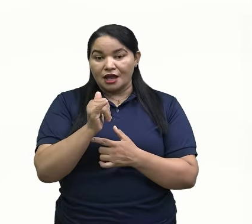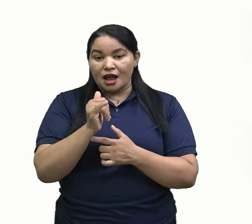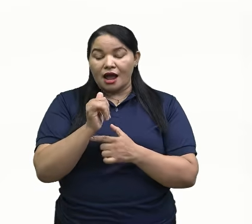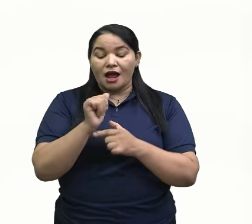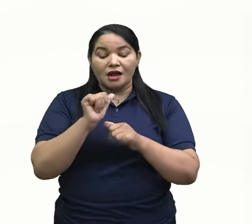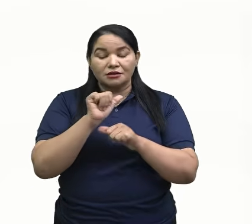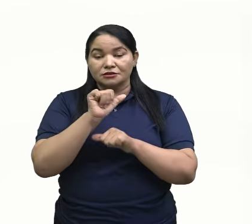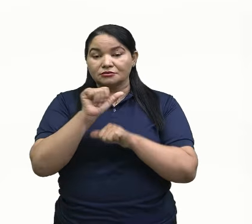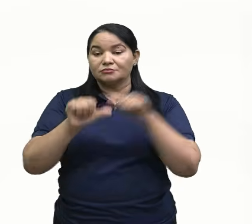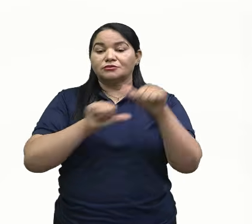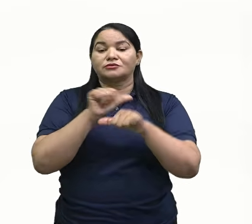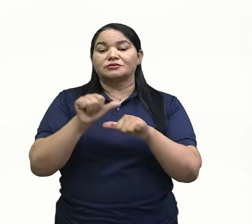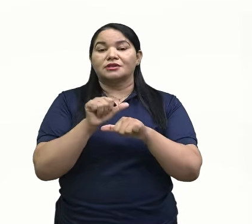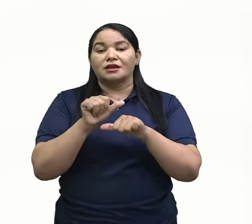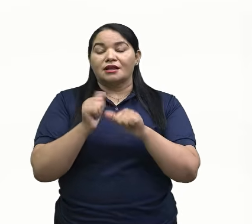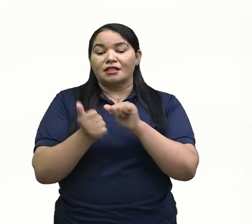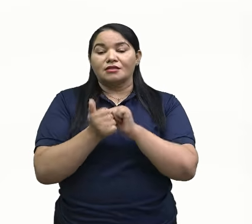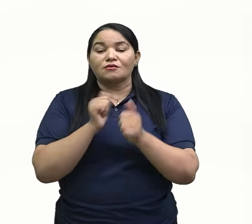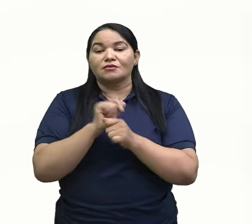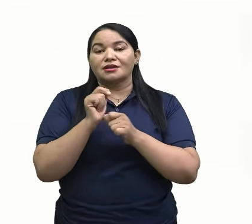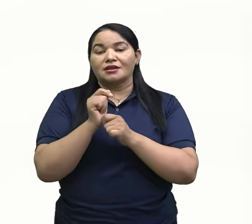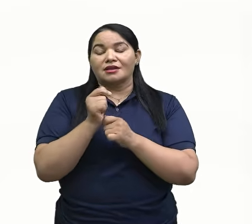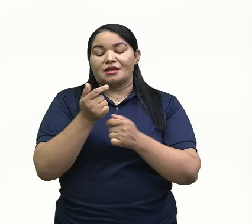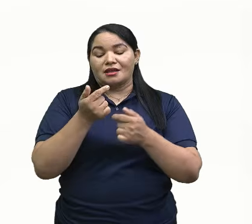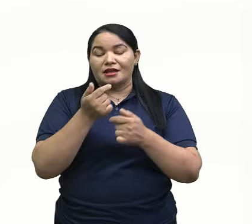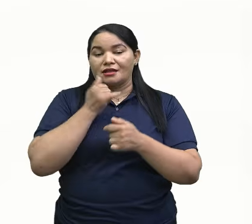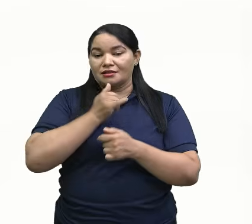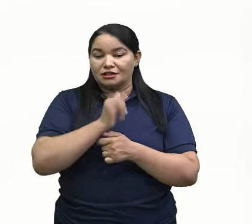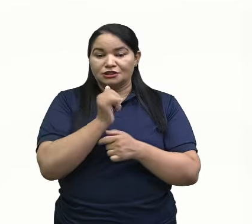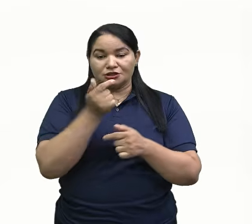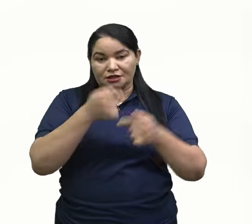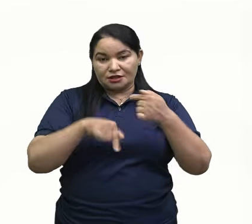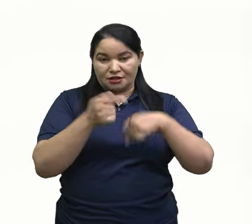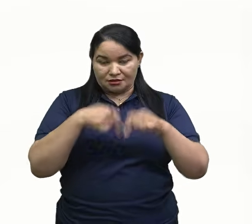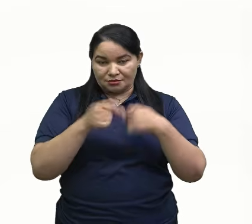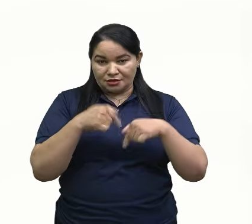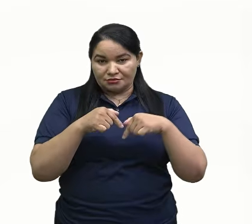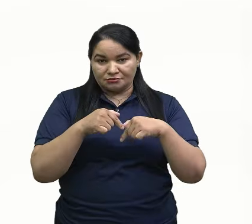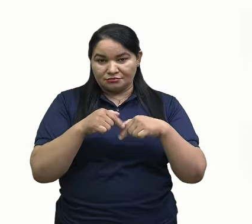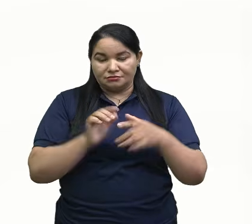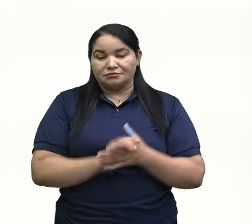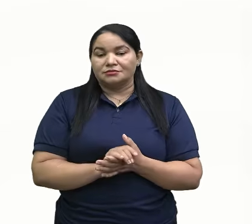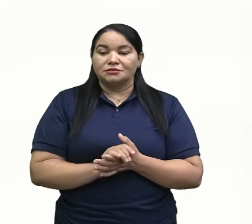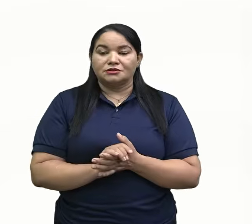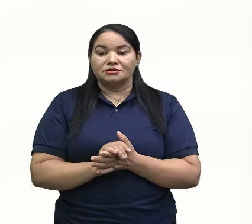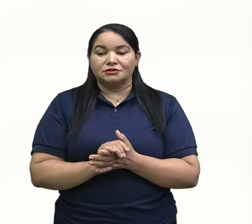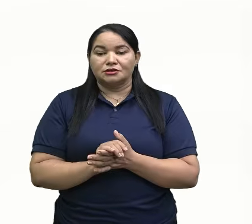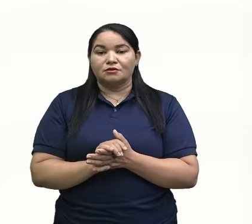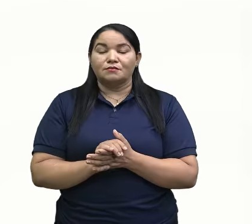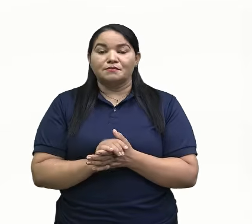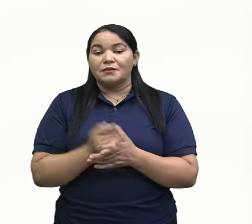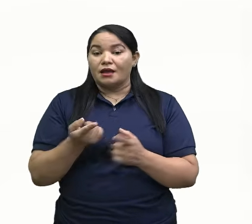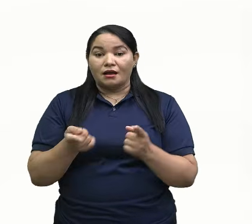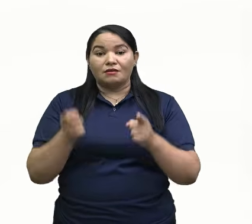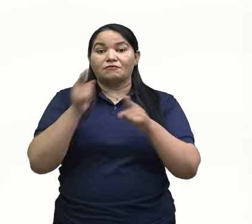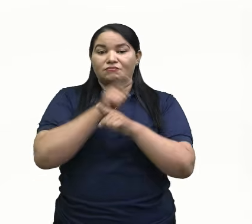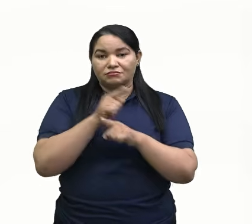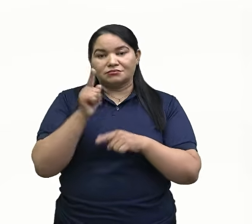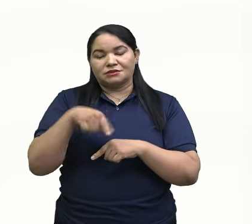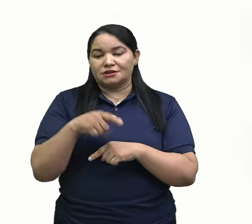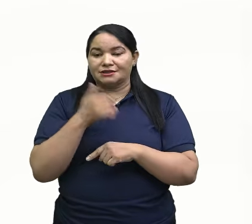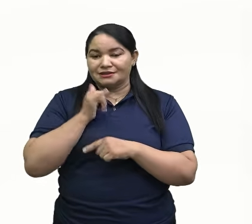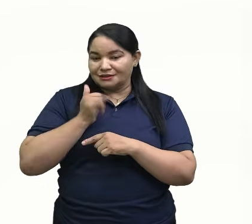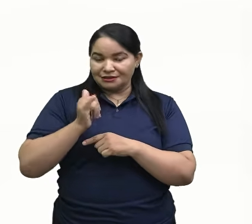transforma em energia química, tá? Então, ela converte a energia elétrica em